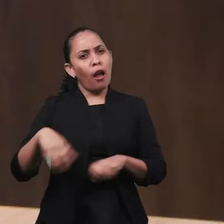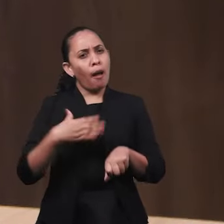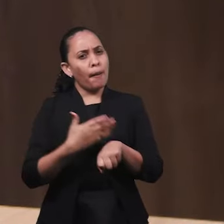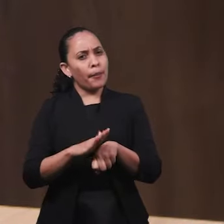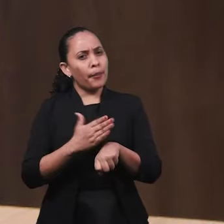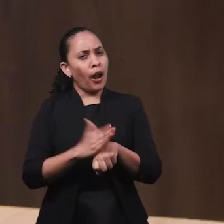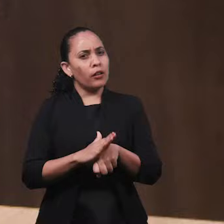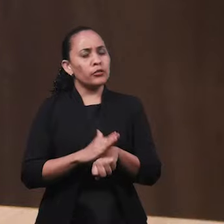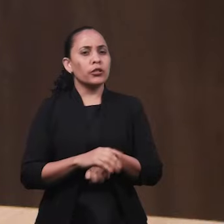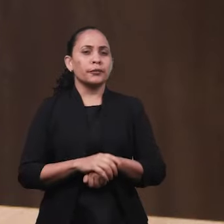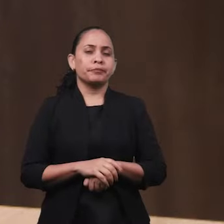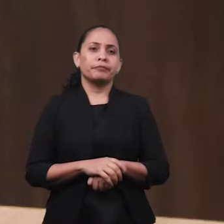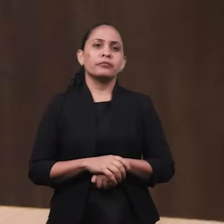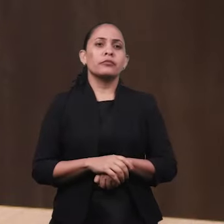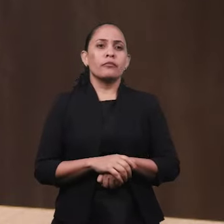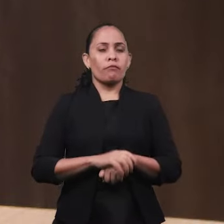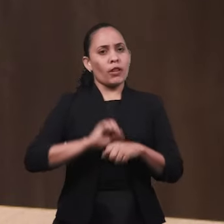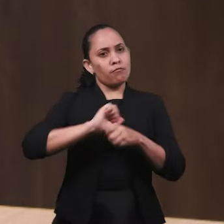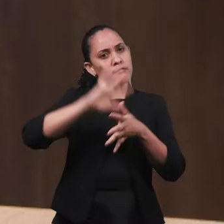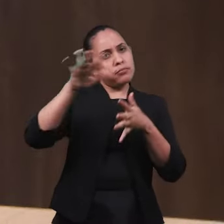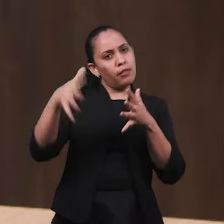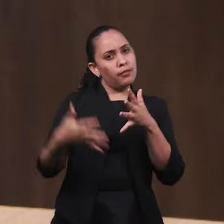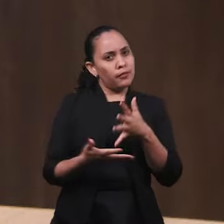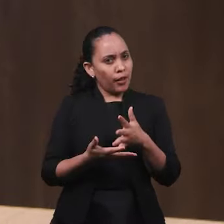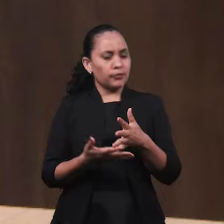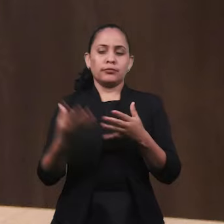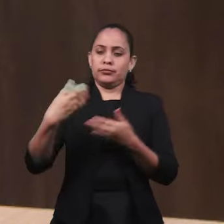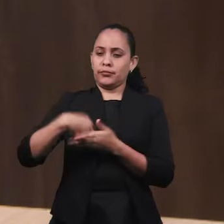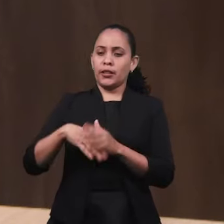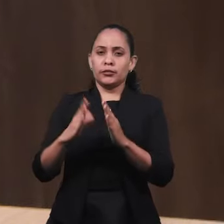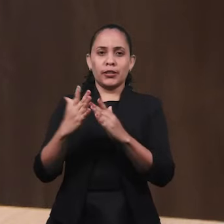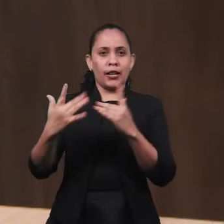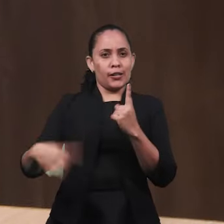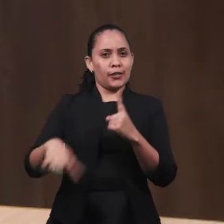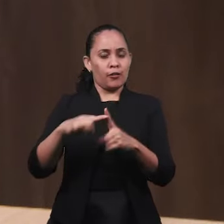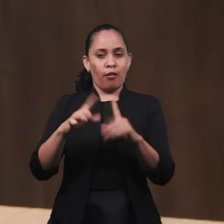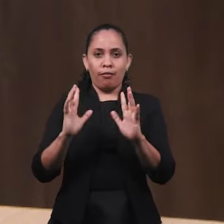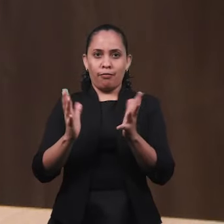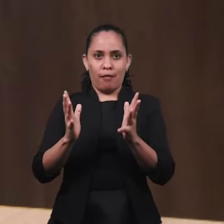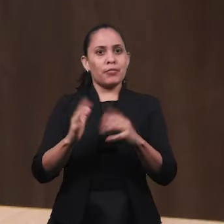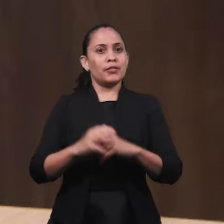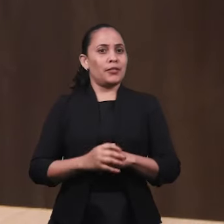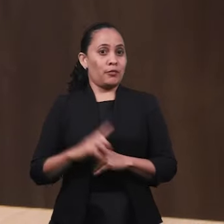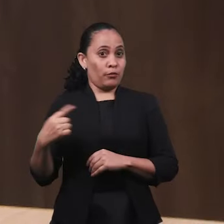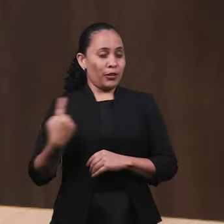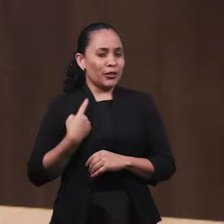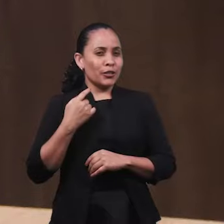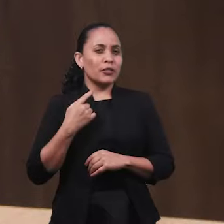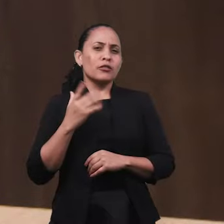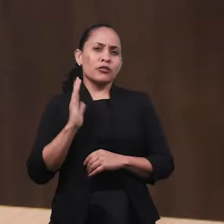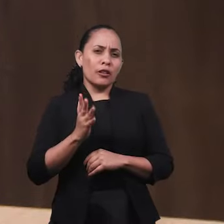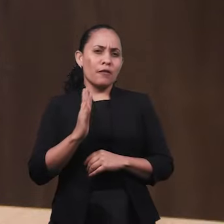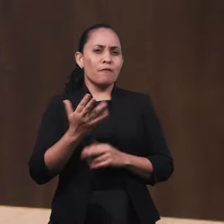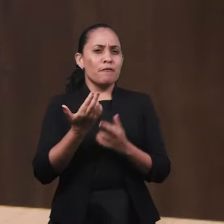prática da língua de sinais, nas igrejas, Libras, onde nós temos tido